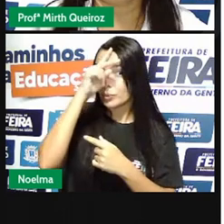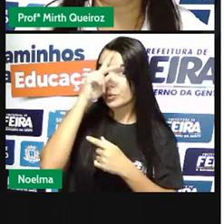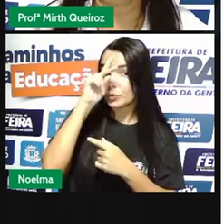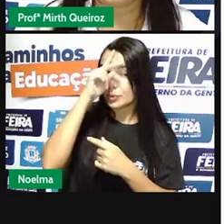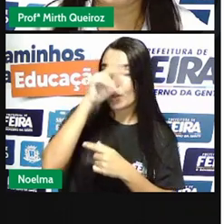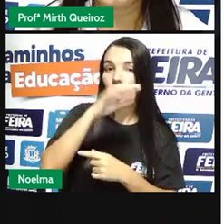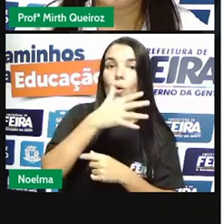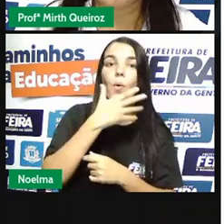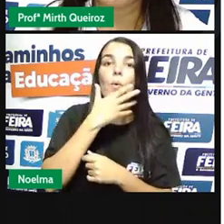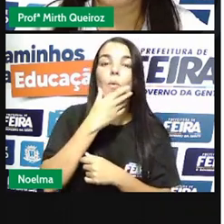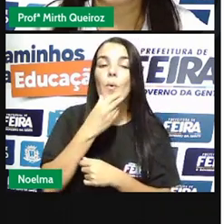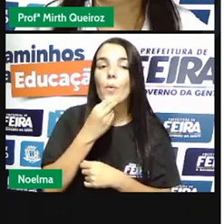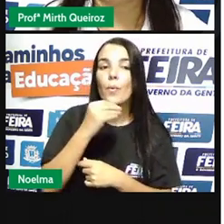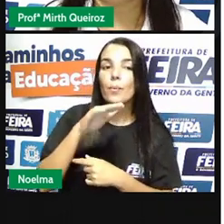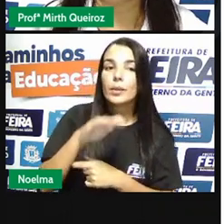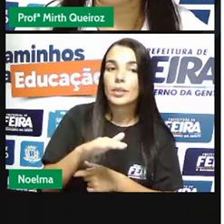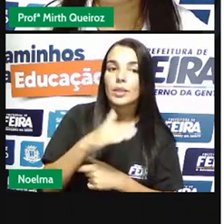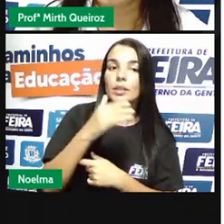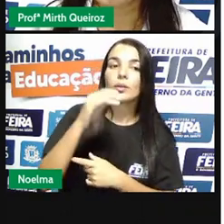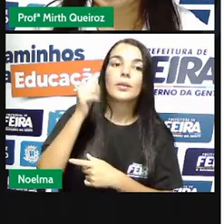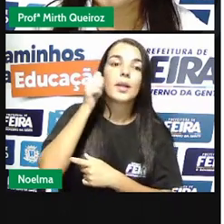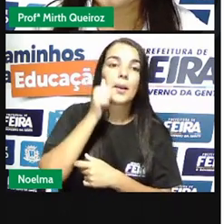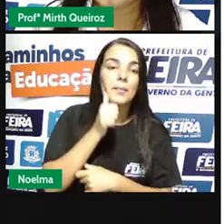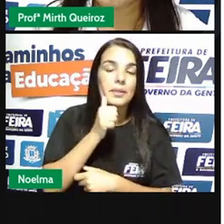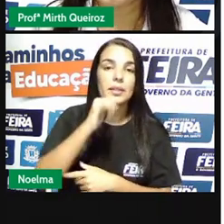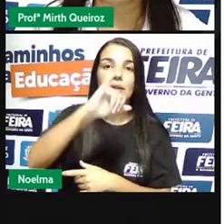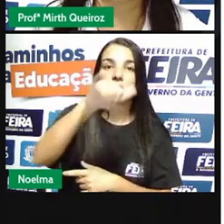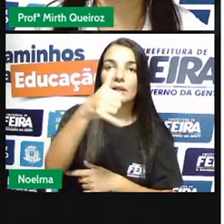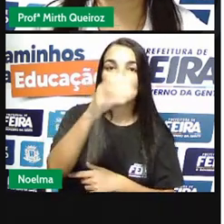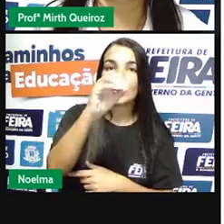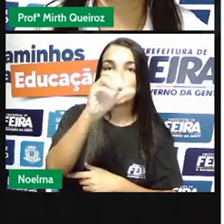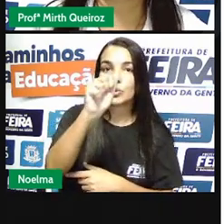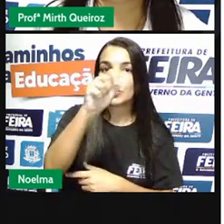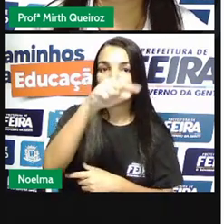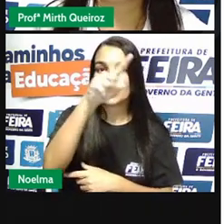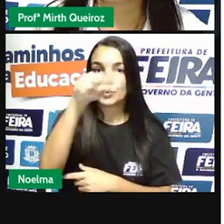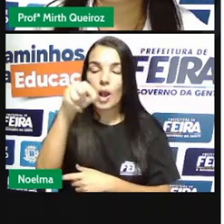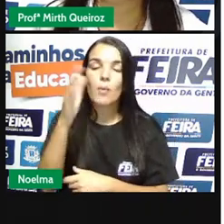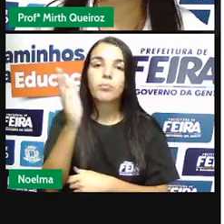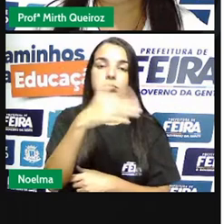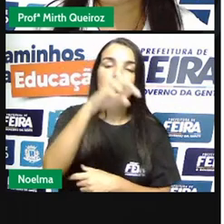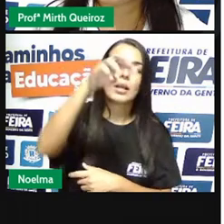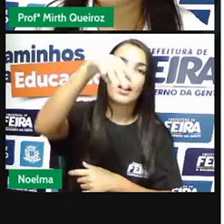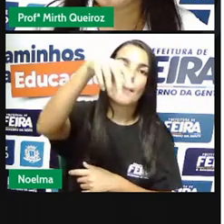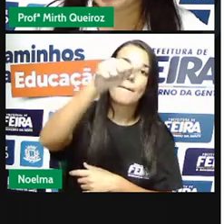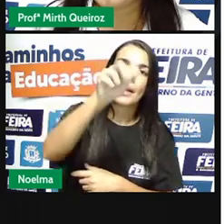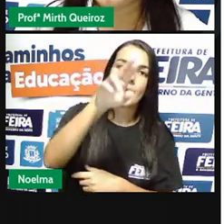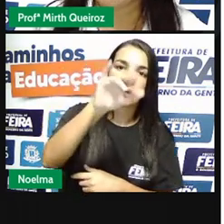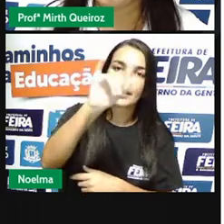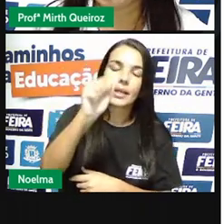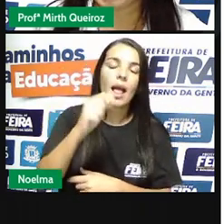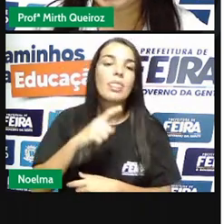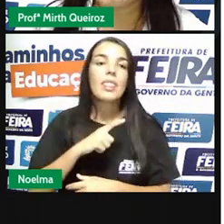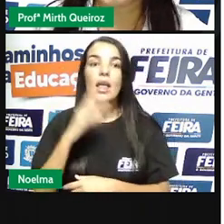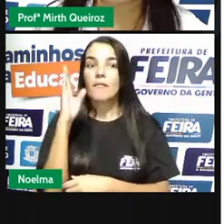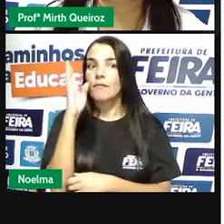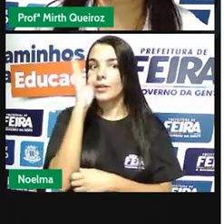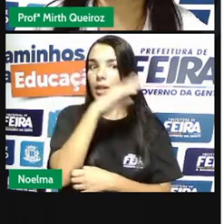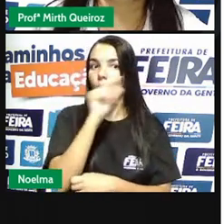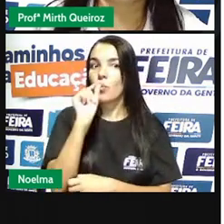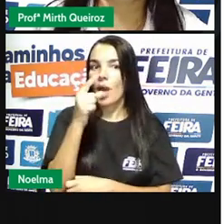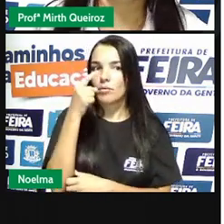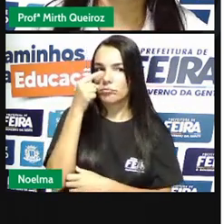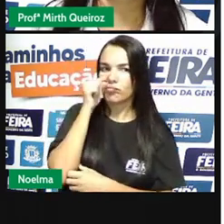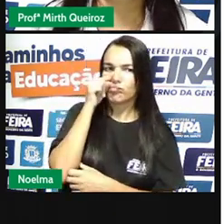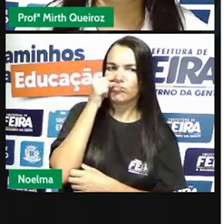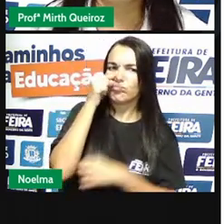né João e Maria é um conto de fadas também onde nós temos como vilão Aí a bruxa né